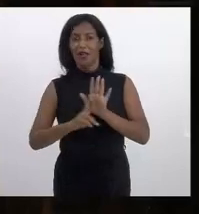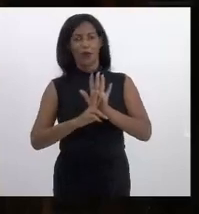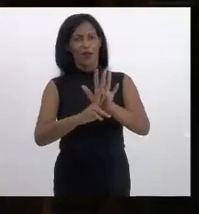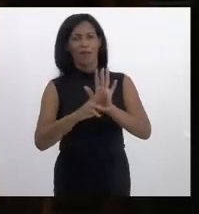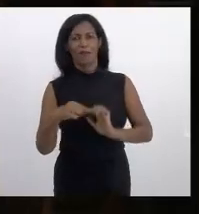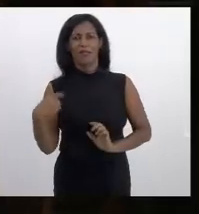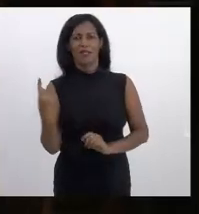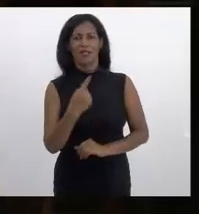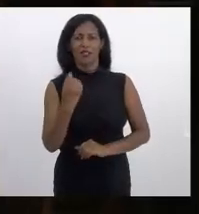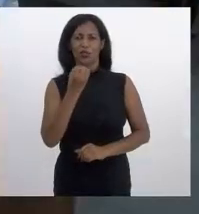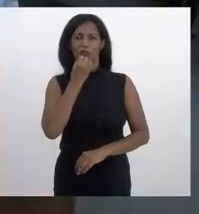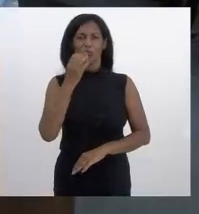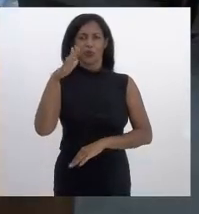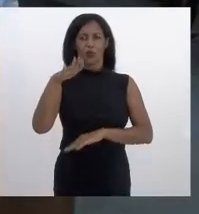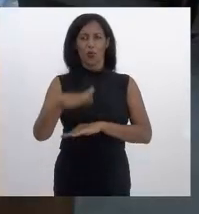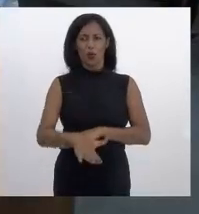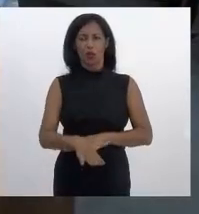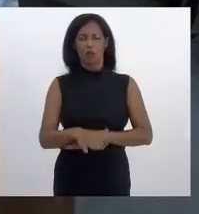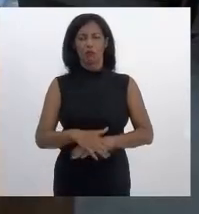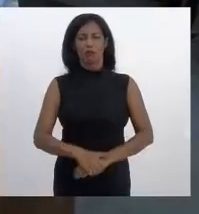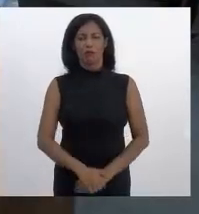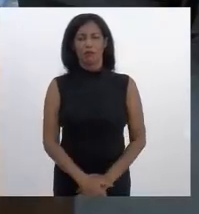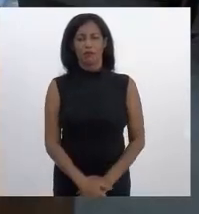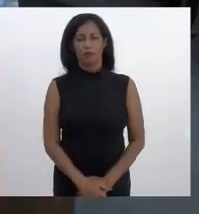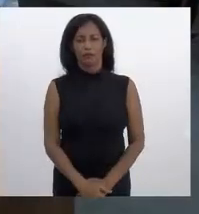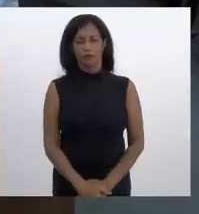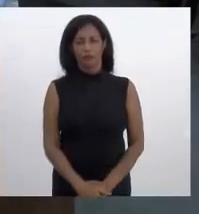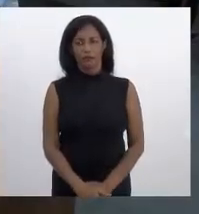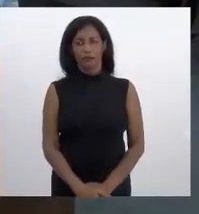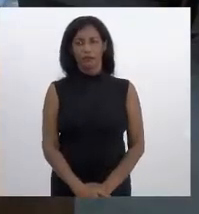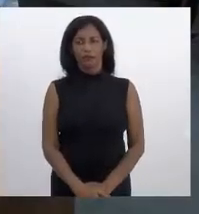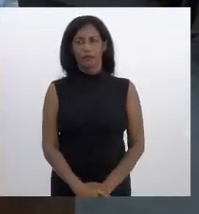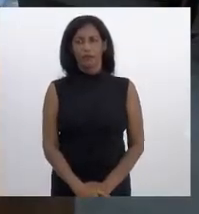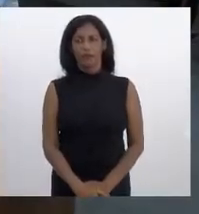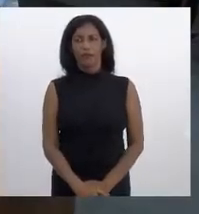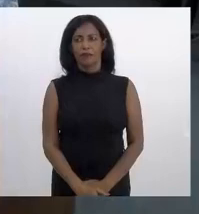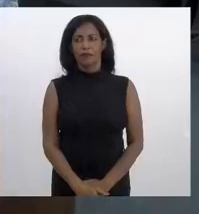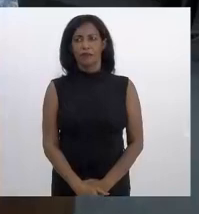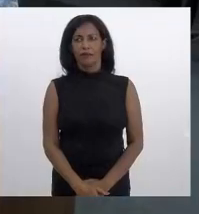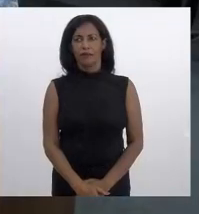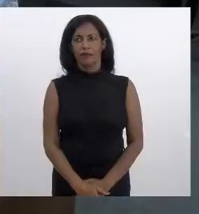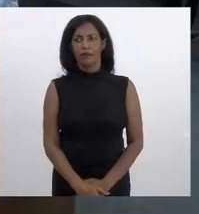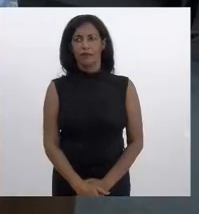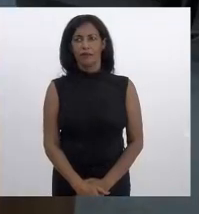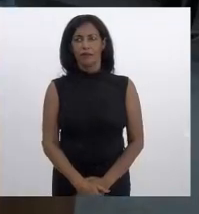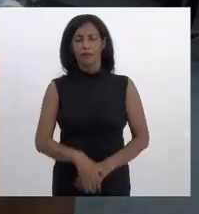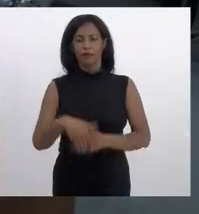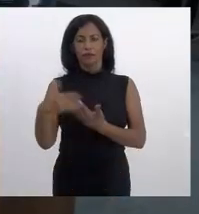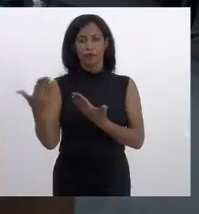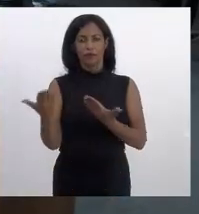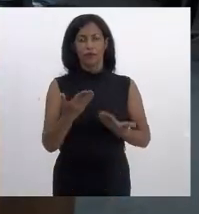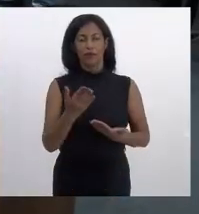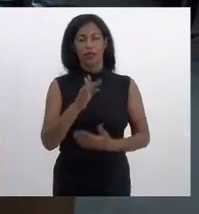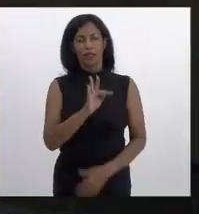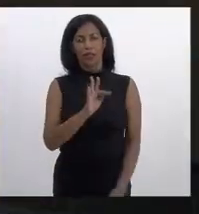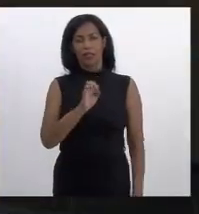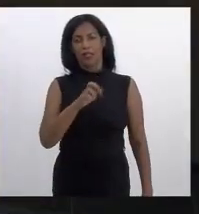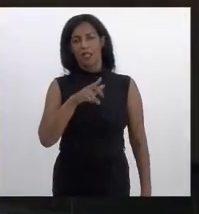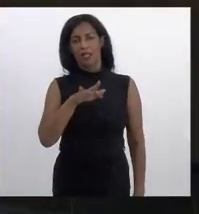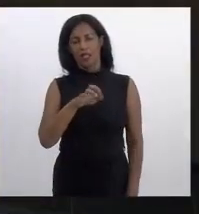representa a gente uma boa tarde e obrigados a gente chamado temente Nilton da